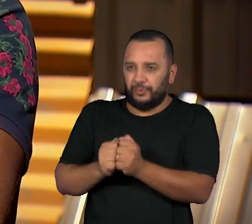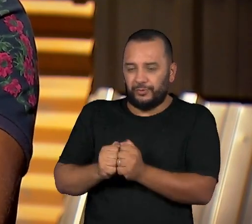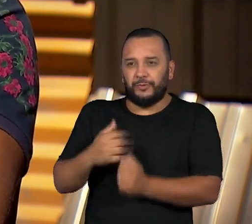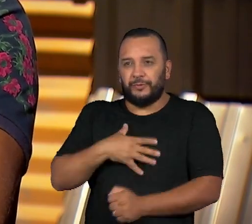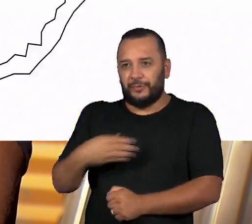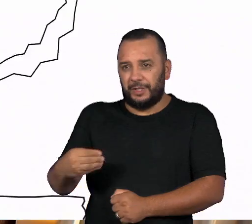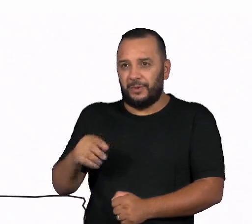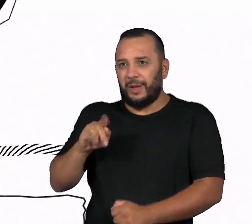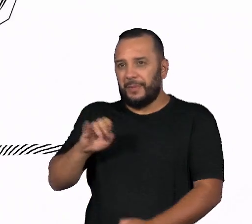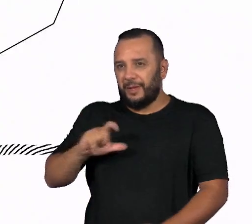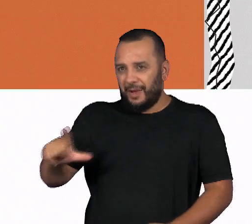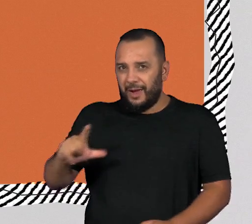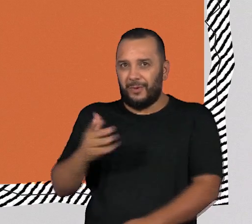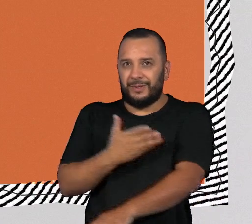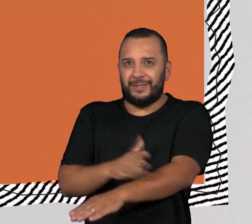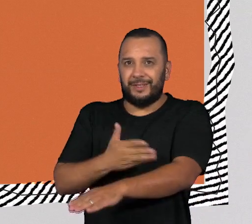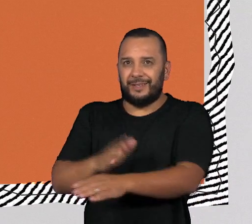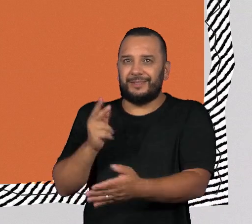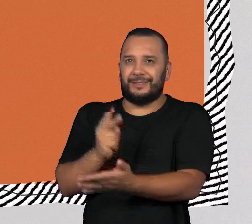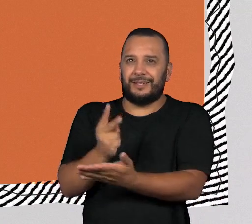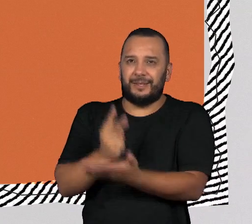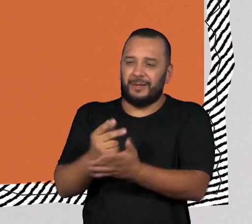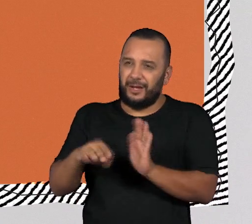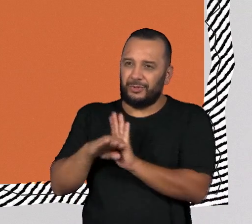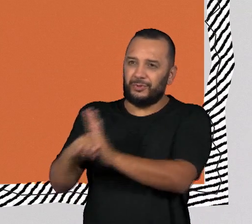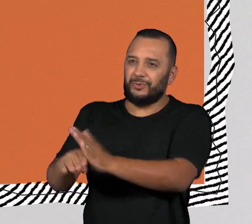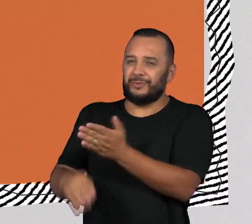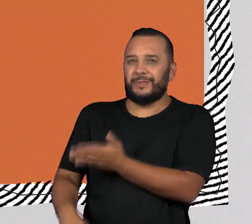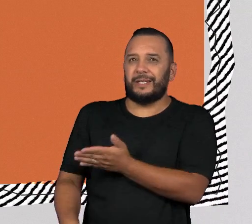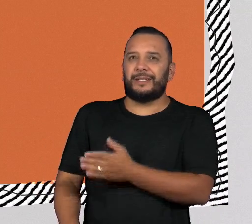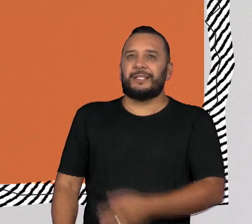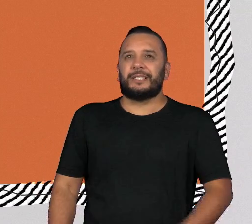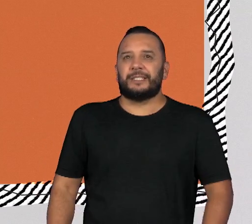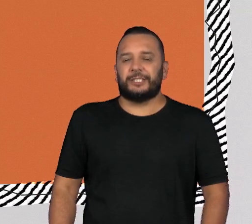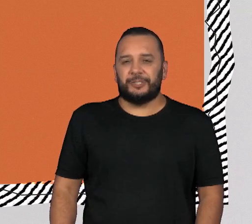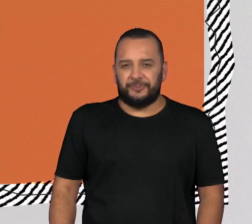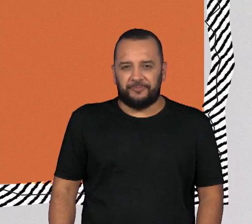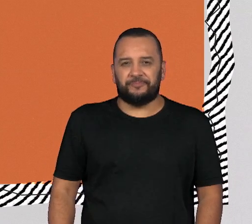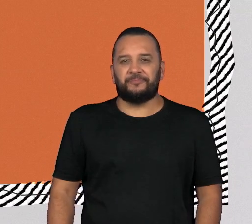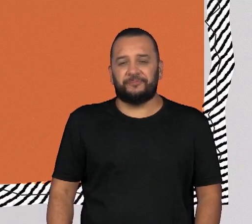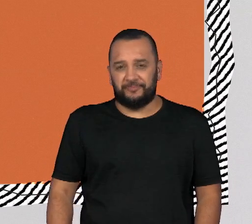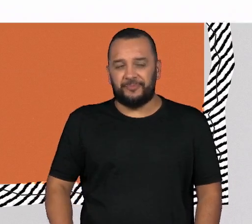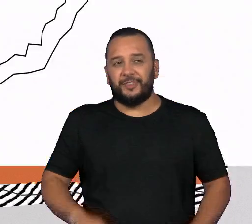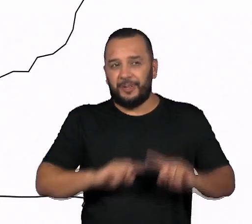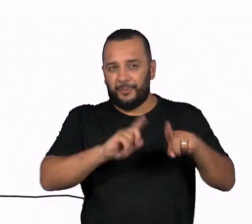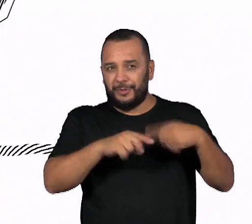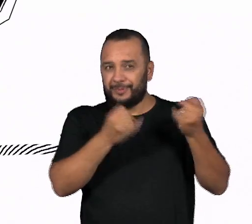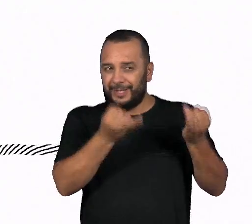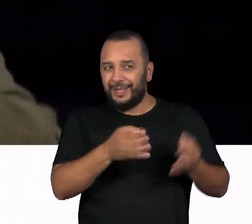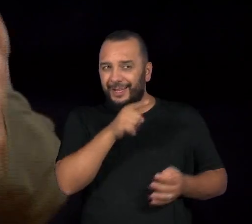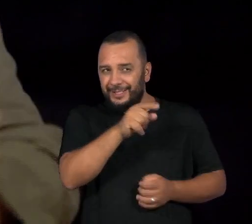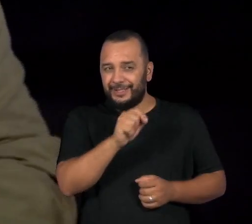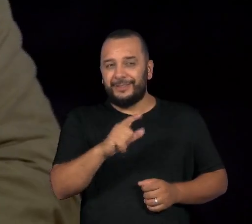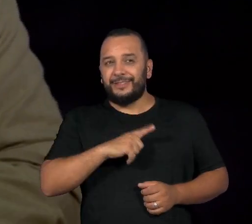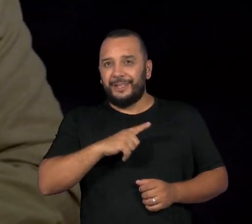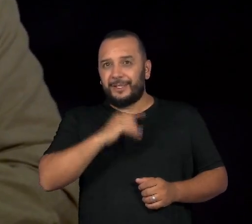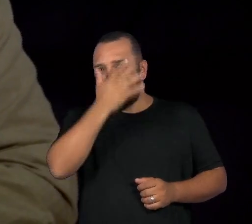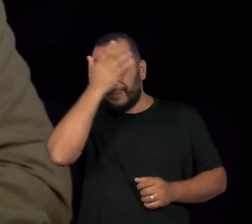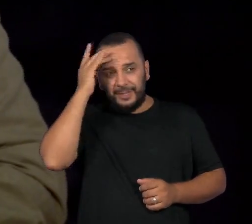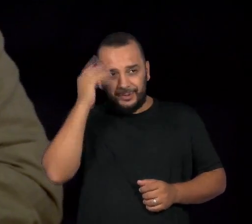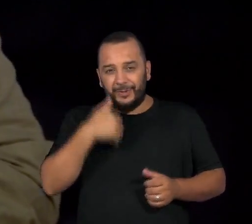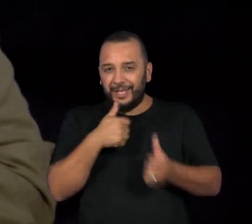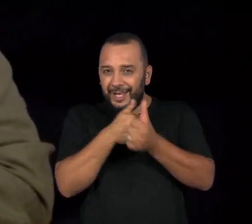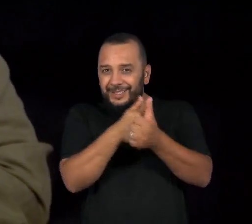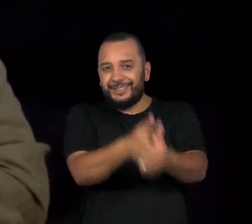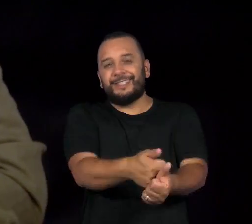o Gabriel e o Calil treinar sempre. Pois é. Nós vamos falar disso, porque tem gente querendo agora seguir a